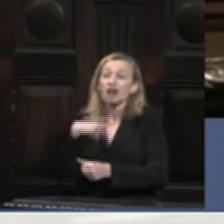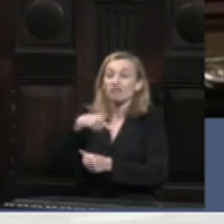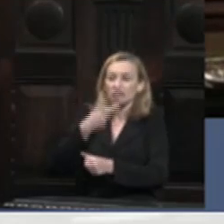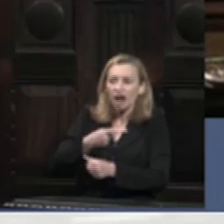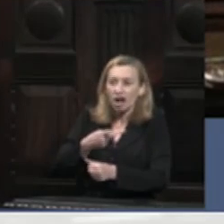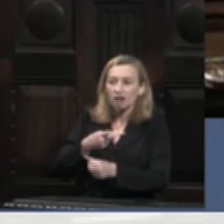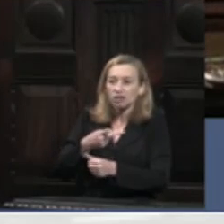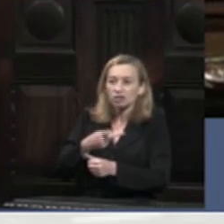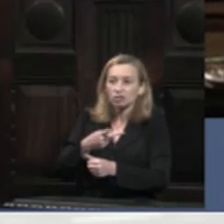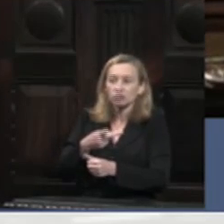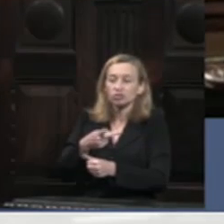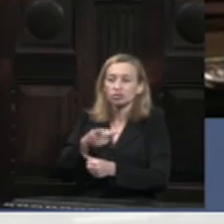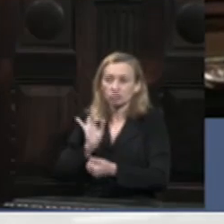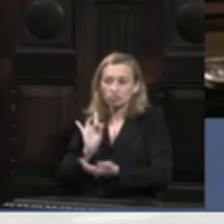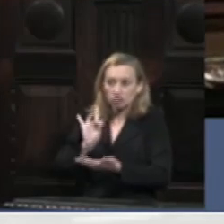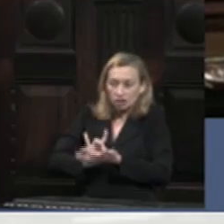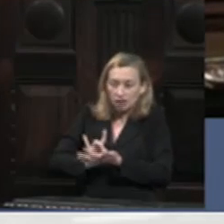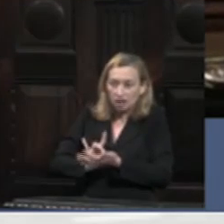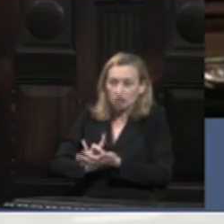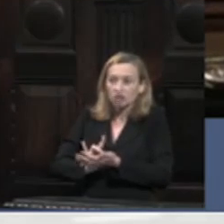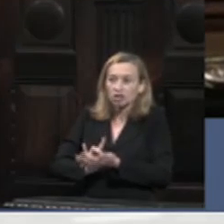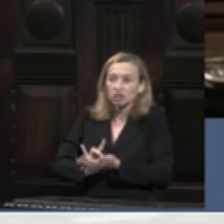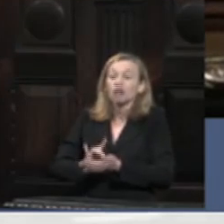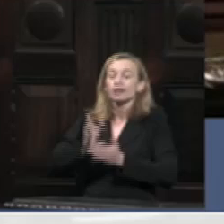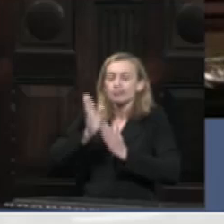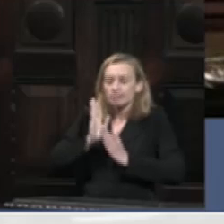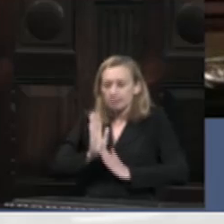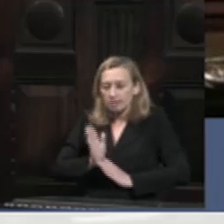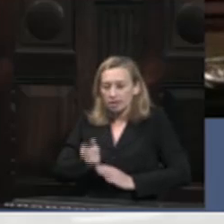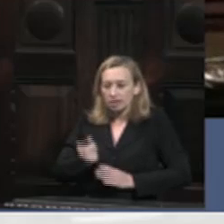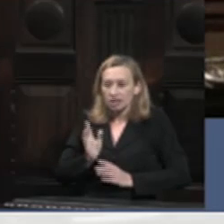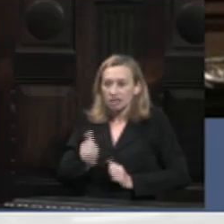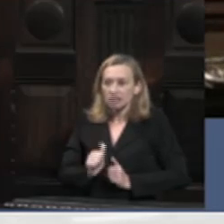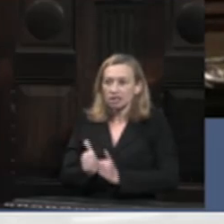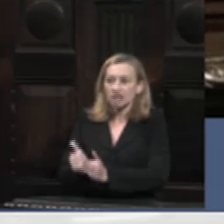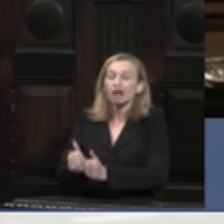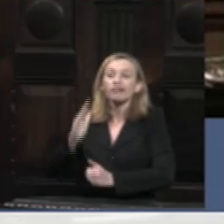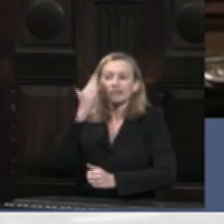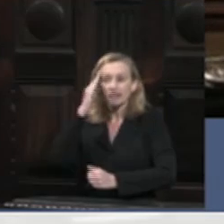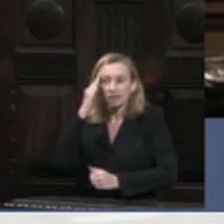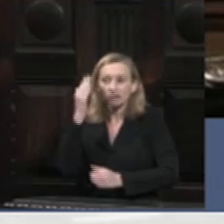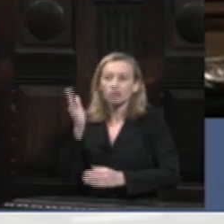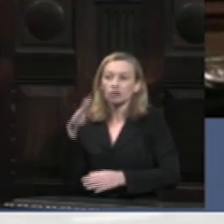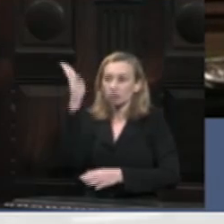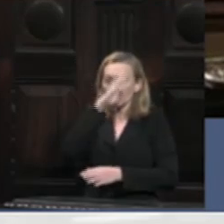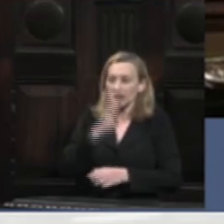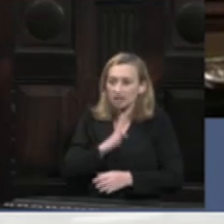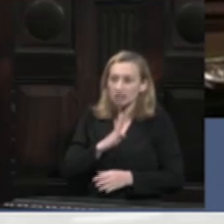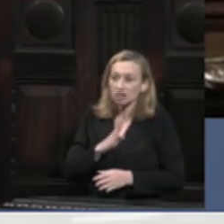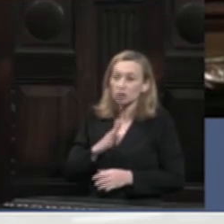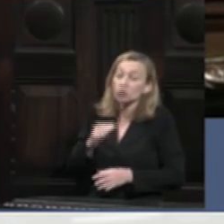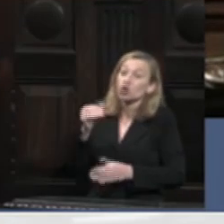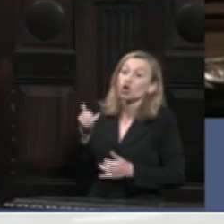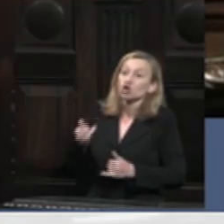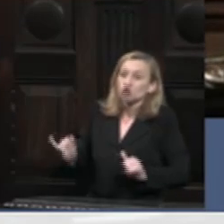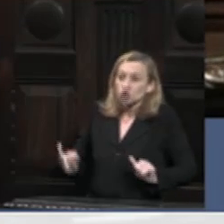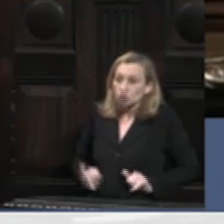civilizatório. O que quero dizer com isso? Acho que o Brasil